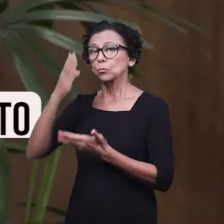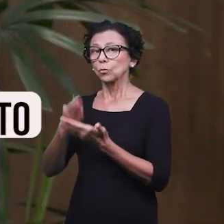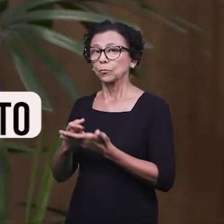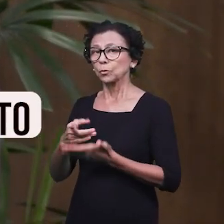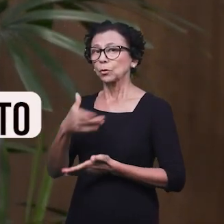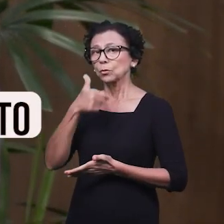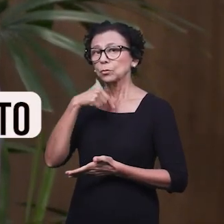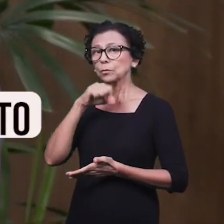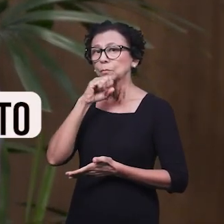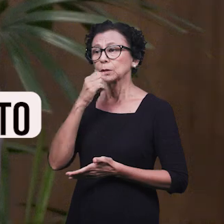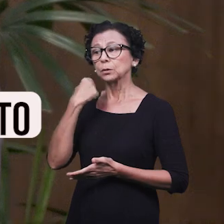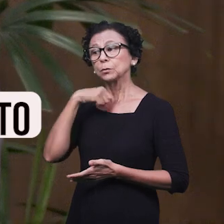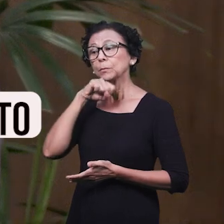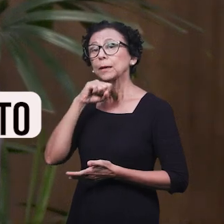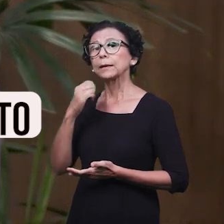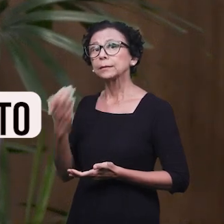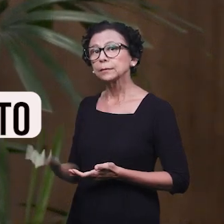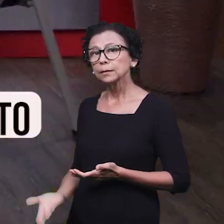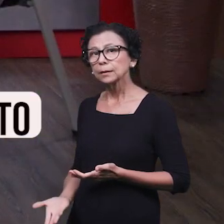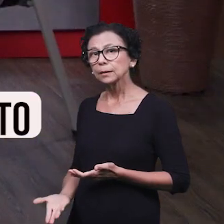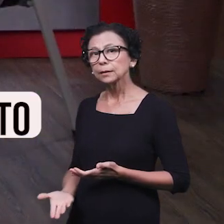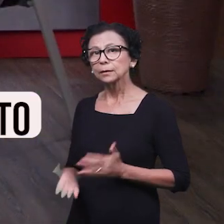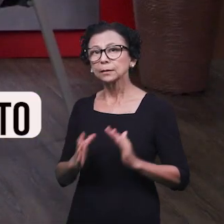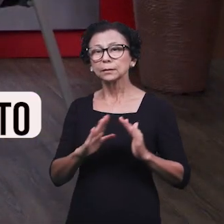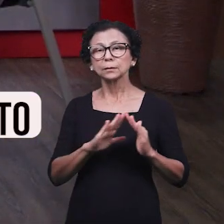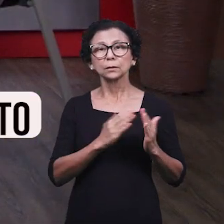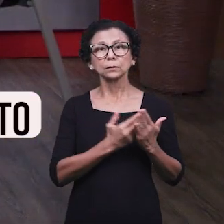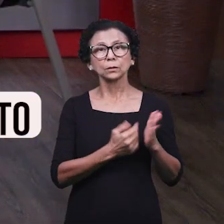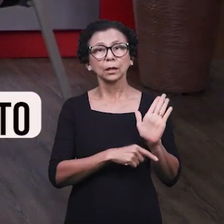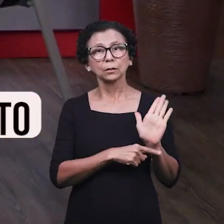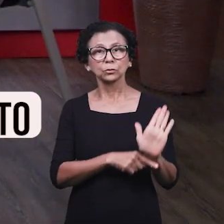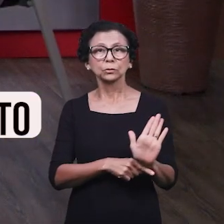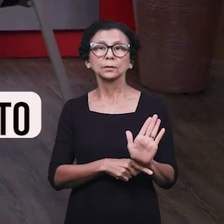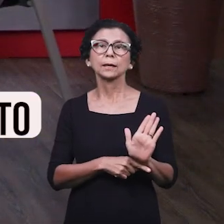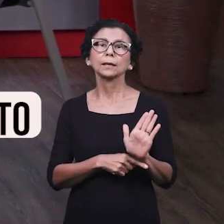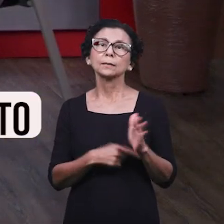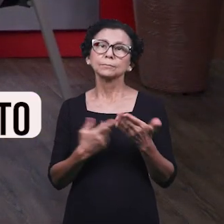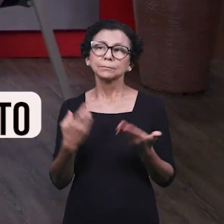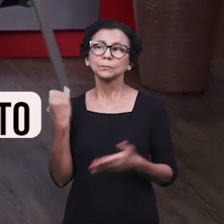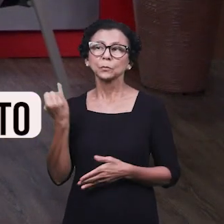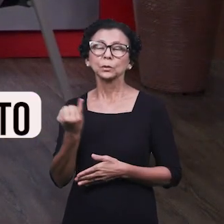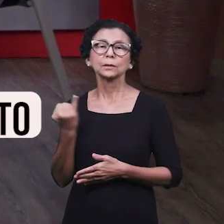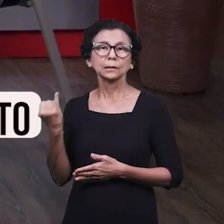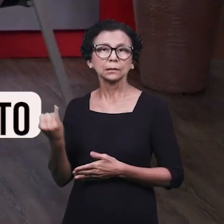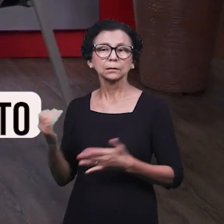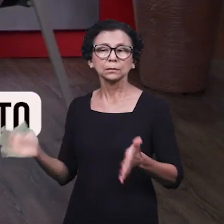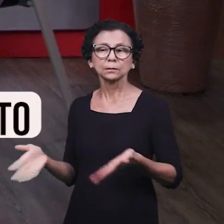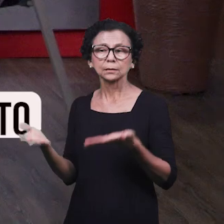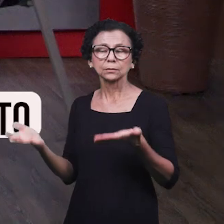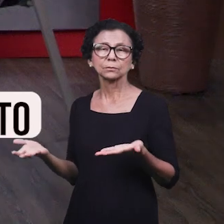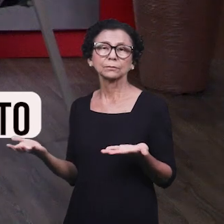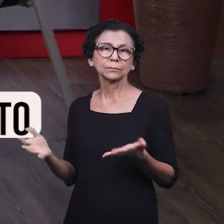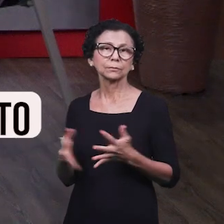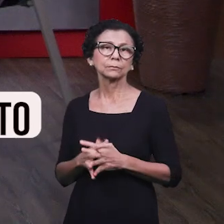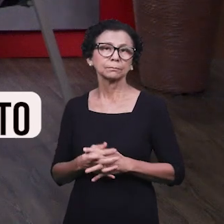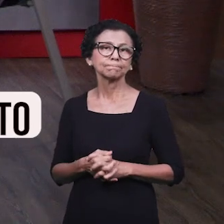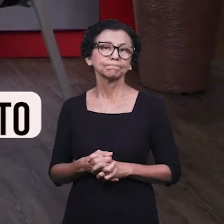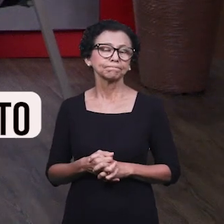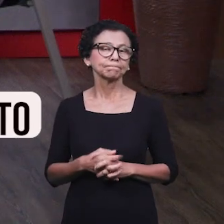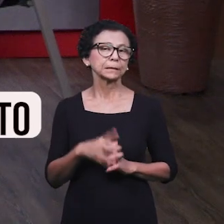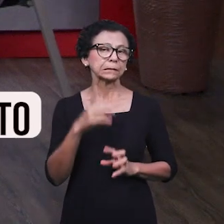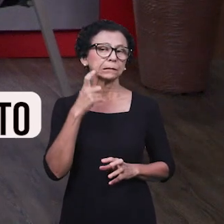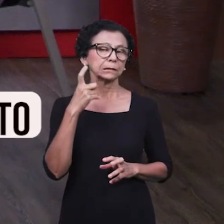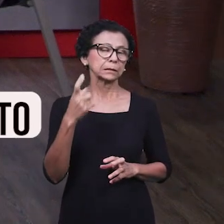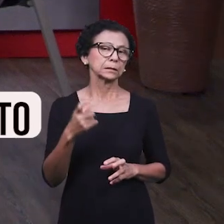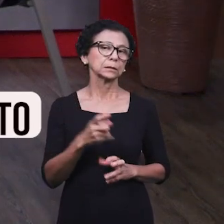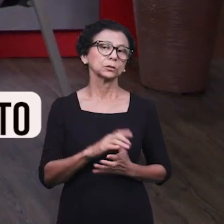fazer para ajudar, auxiliar, né? Sempre é muito importante, né? Então, esse da busca ativa aí realmente é uma informação bem interessante,